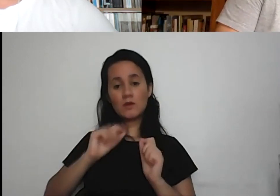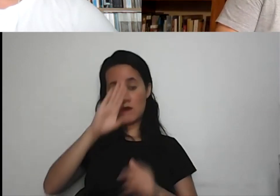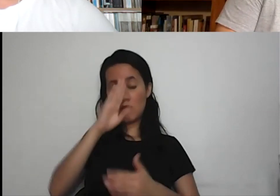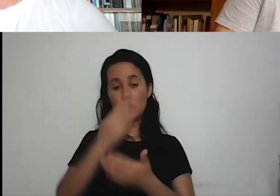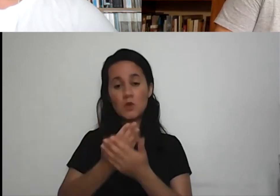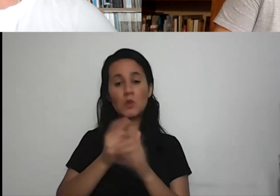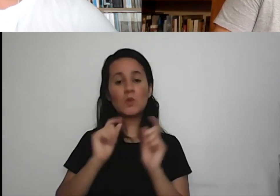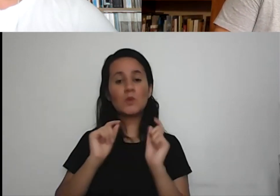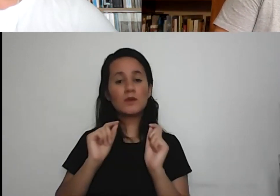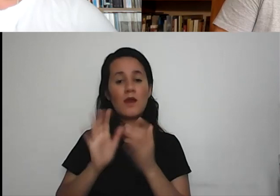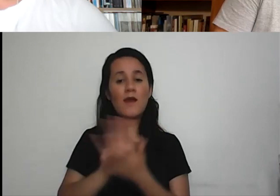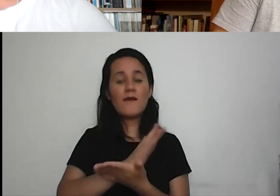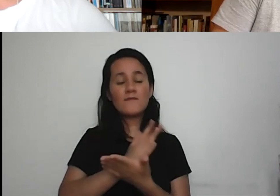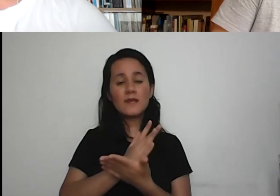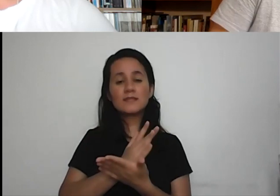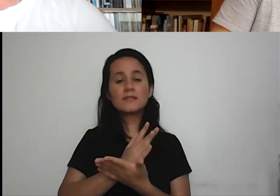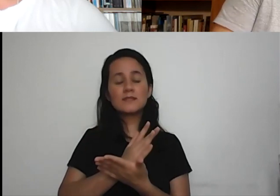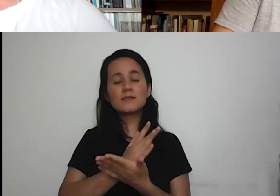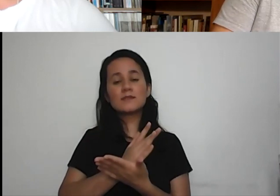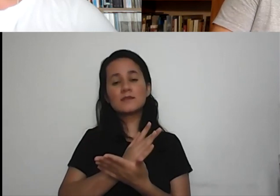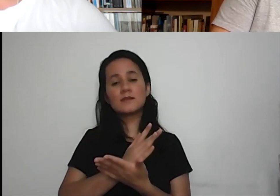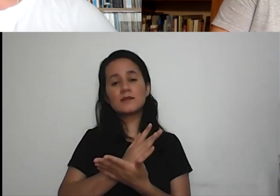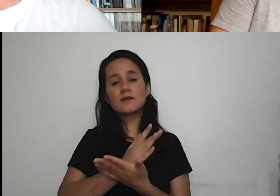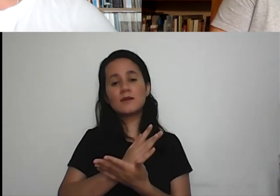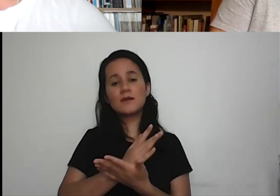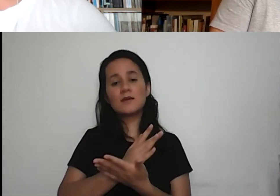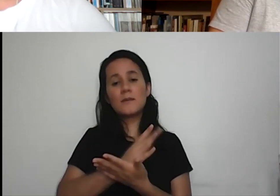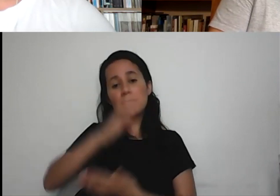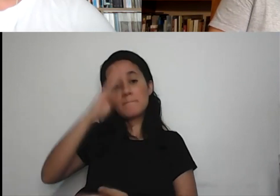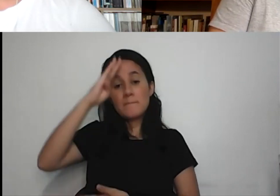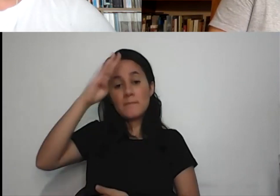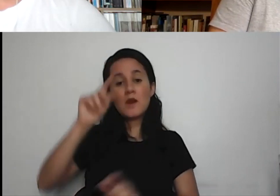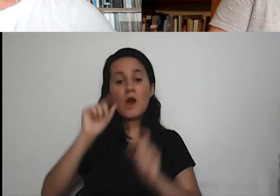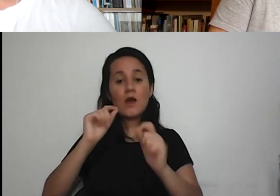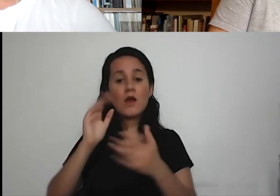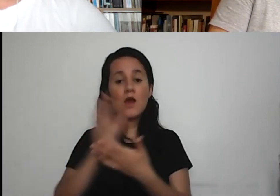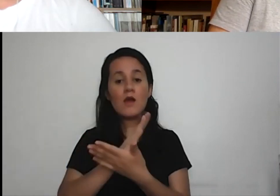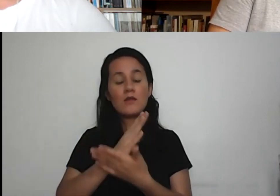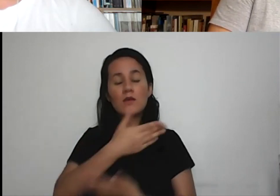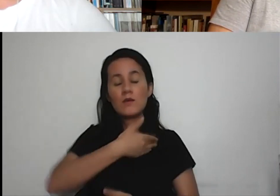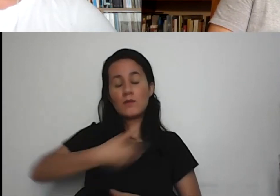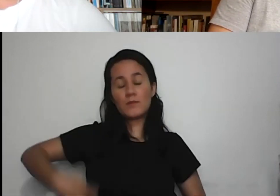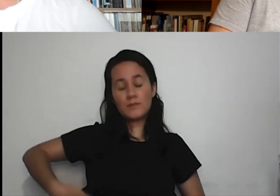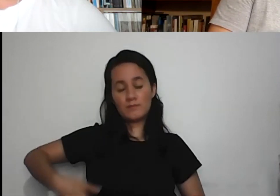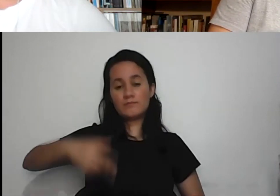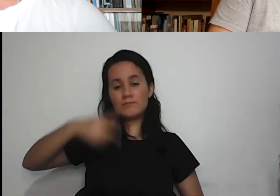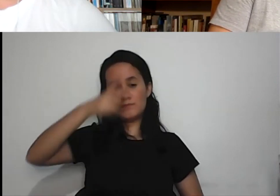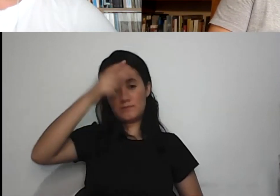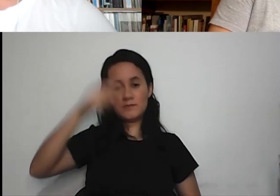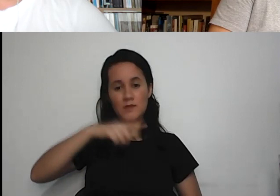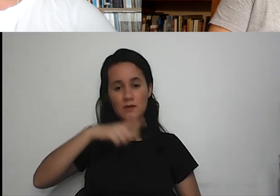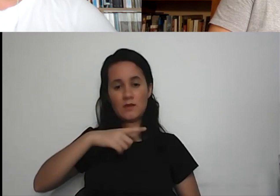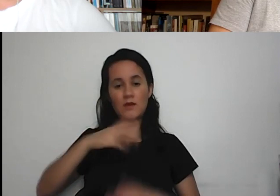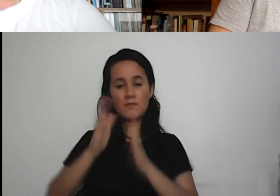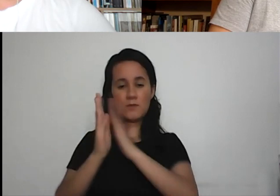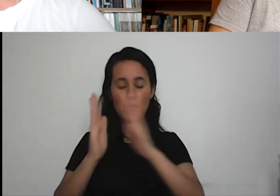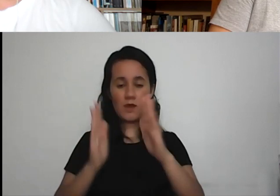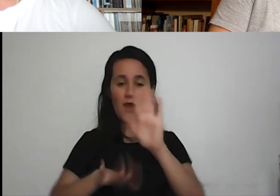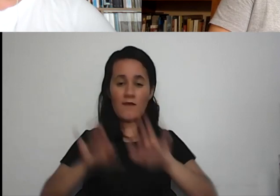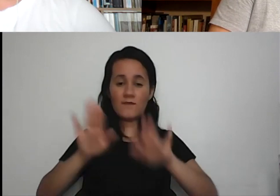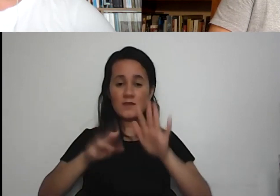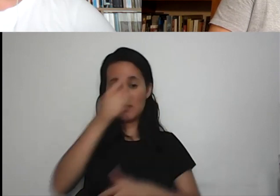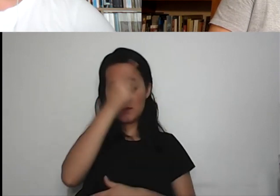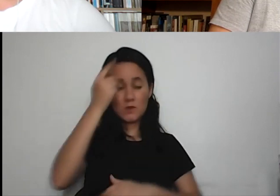um dos abismos principais, considerando a questão da biblioteca pública. Eu observo uma grande falta de interesse dos